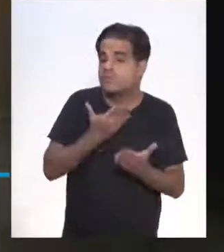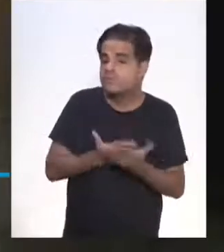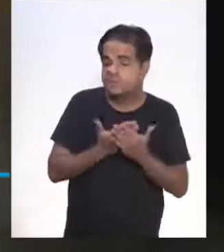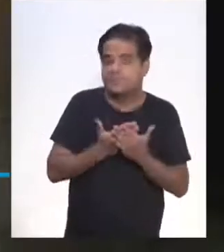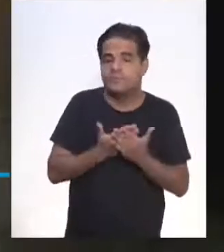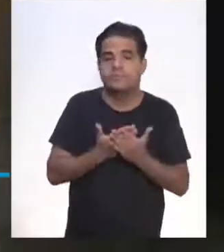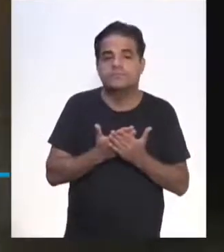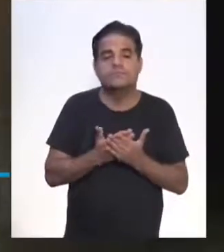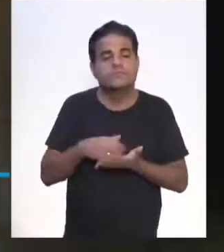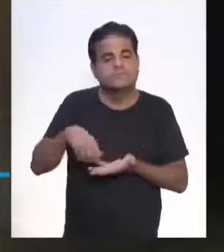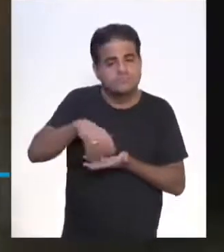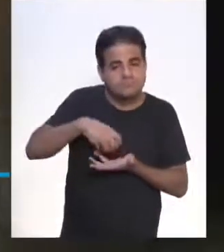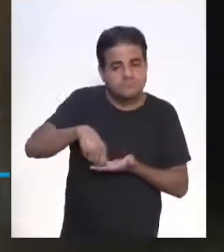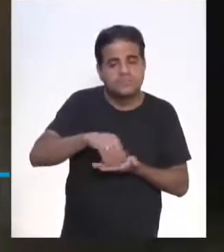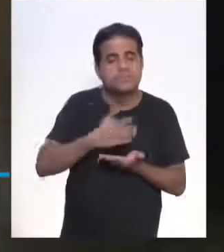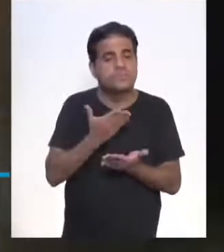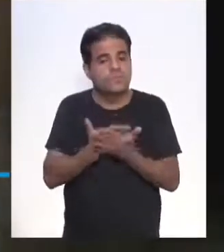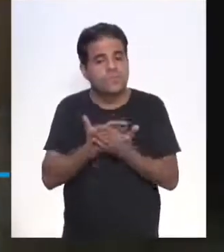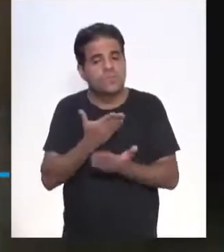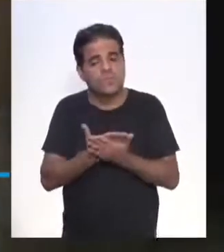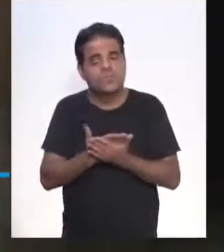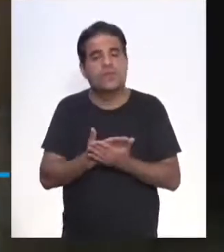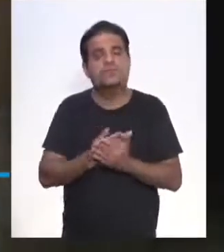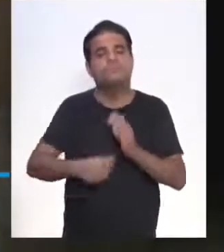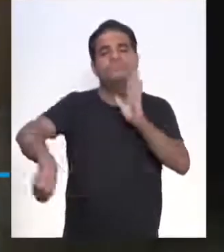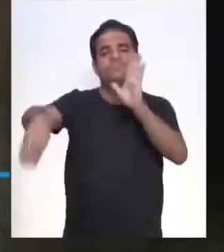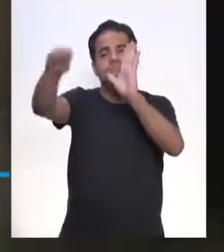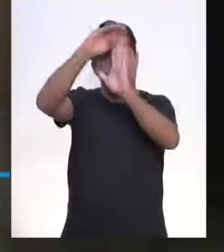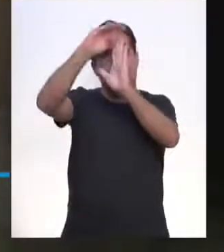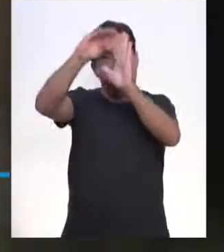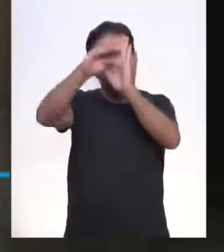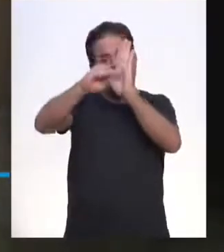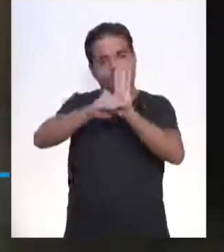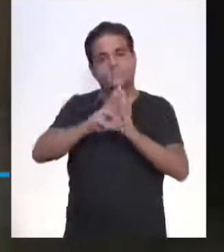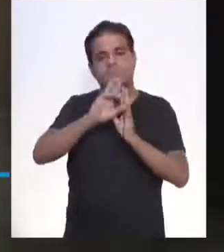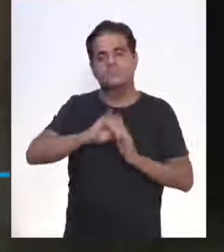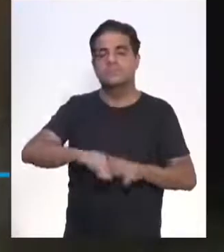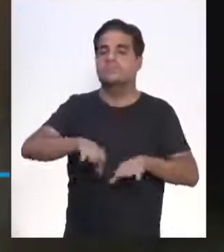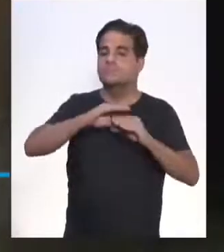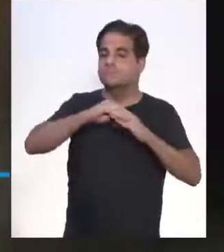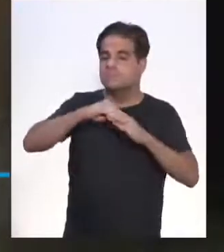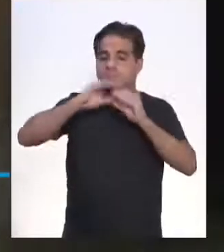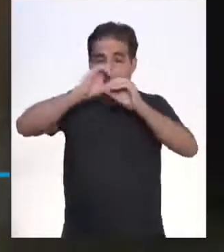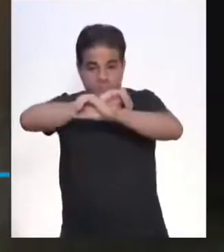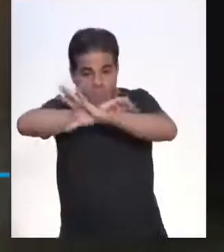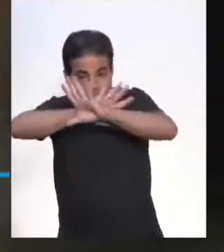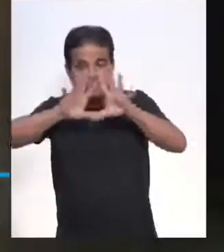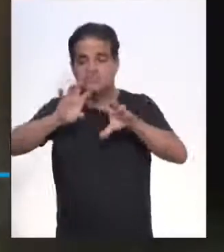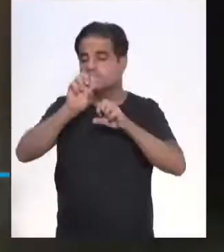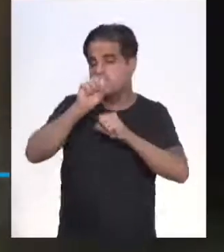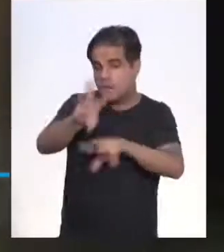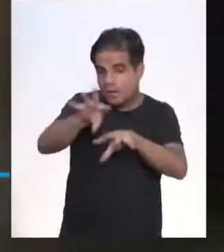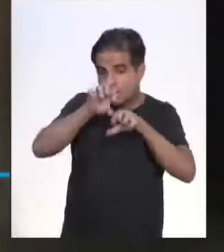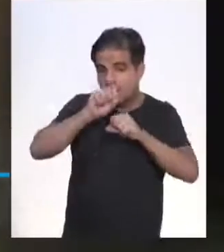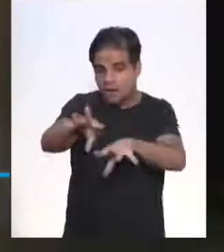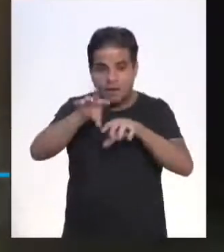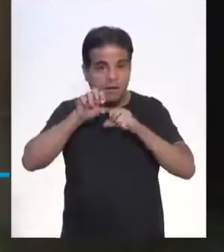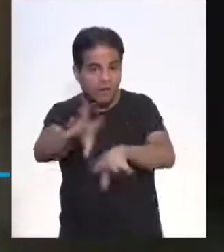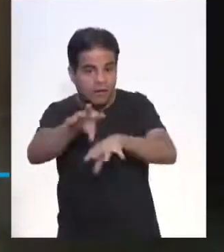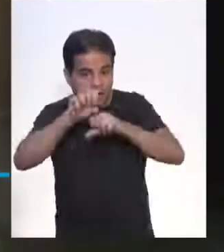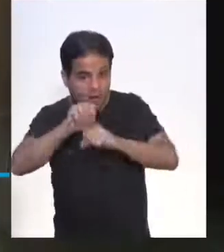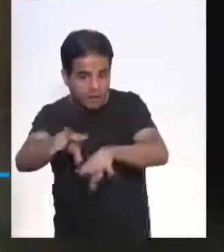né, uma área de estudo dos princípios que vão então norteando, isto é, orientando